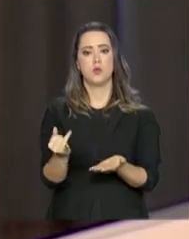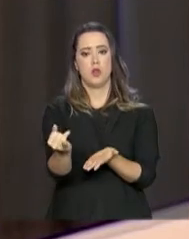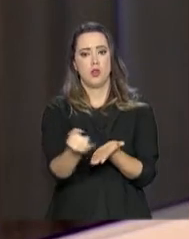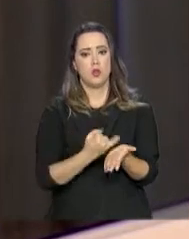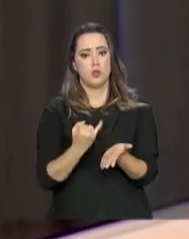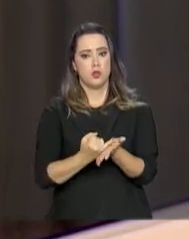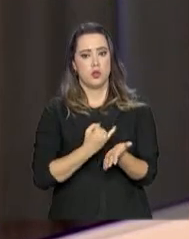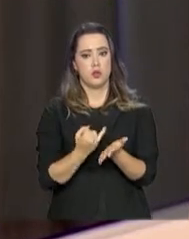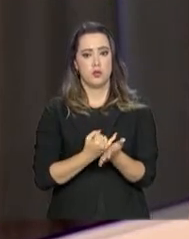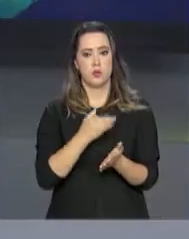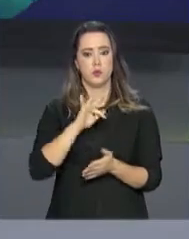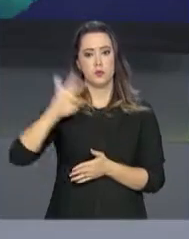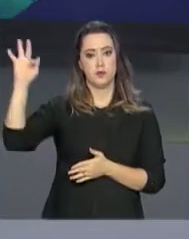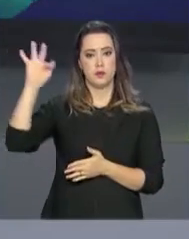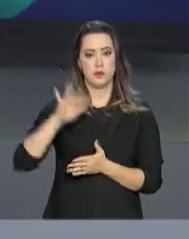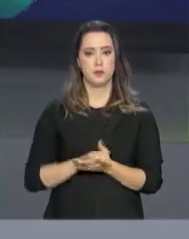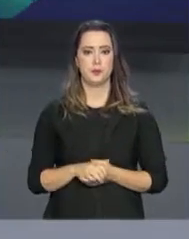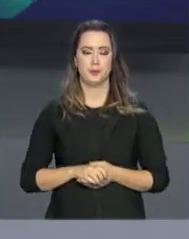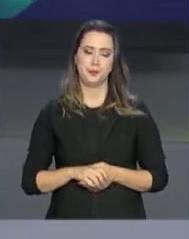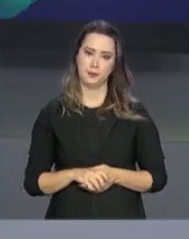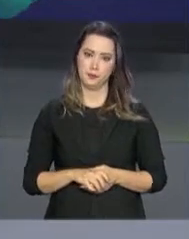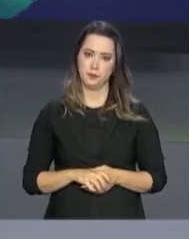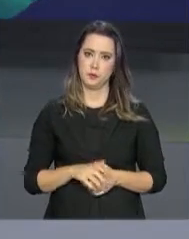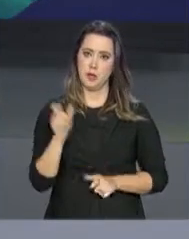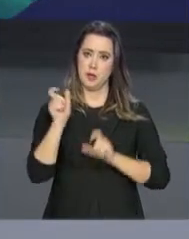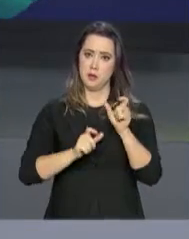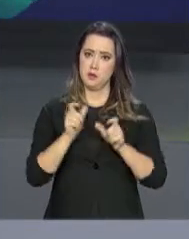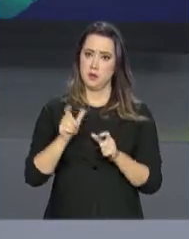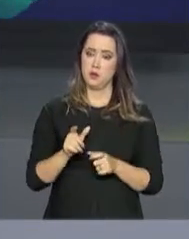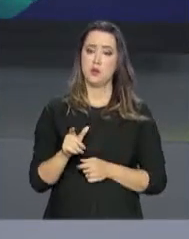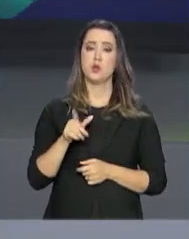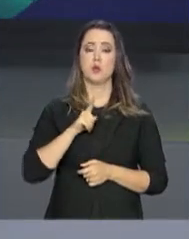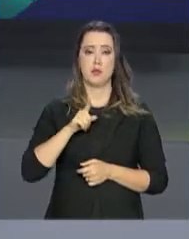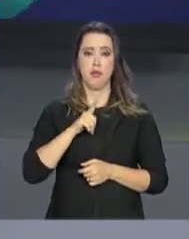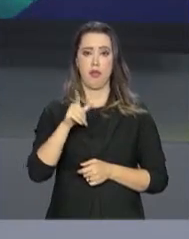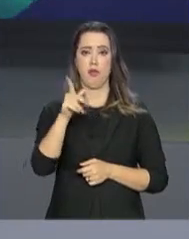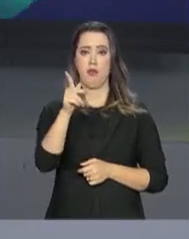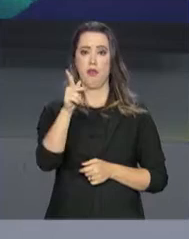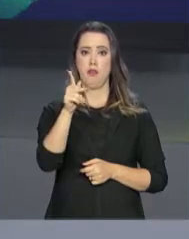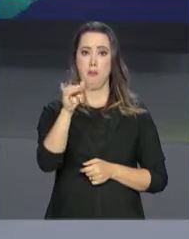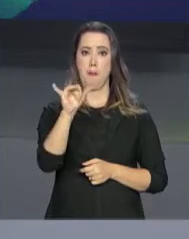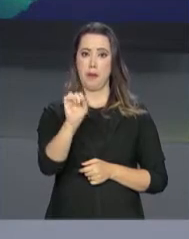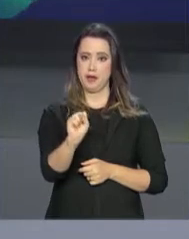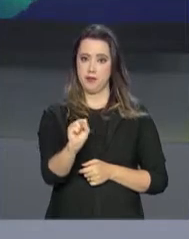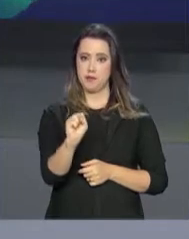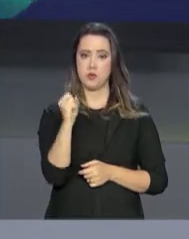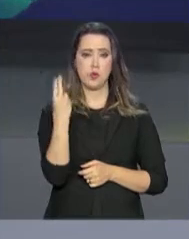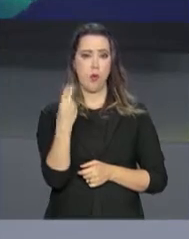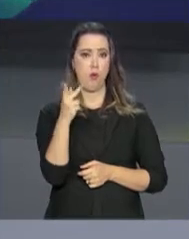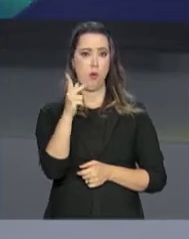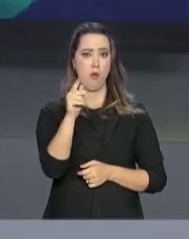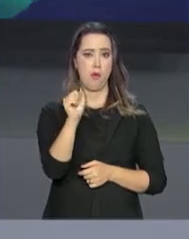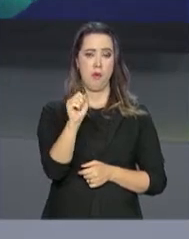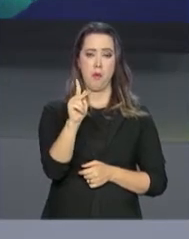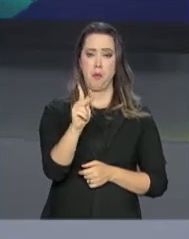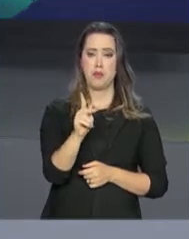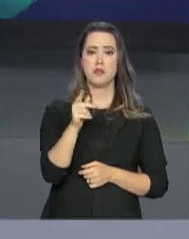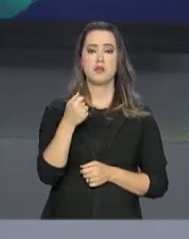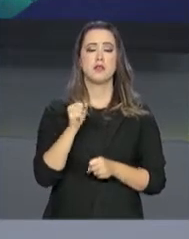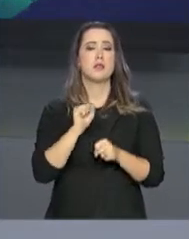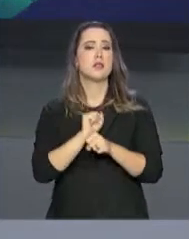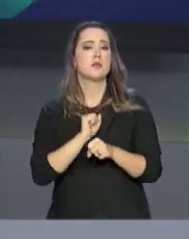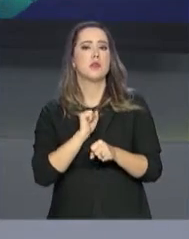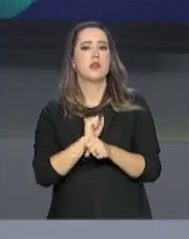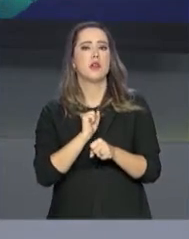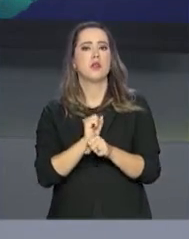federais os cotistas do fundo pis pasep que optaram por não sacar os recursos na primeira etapa do novo